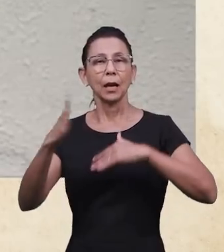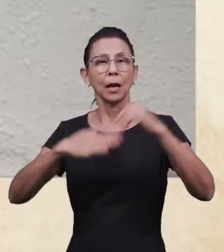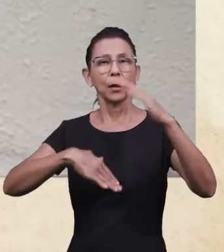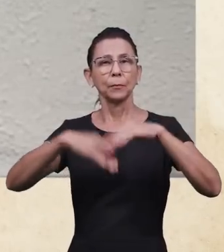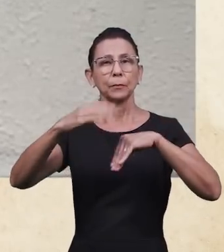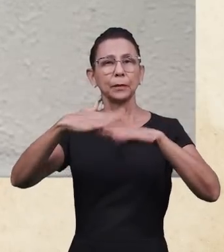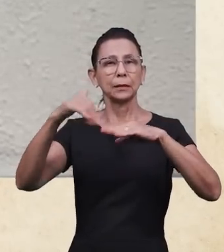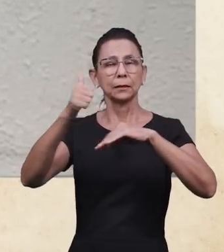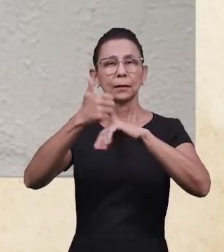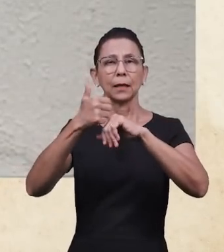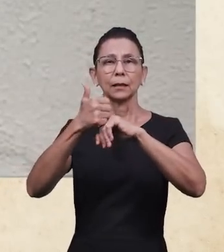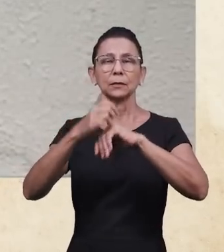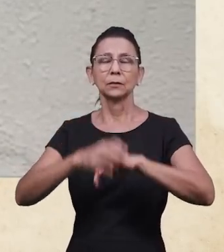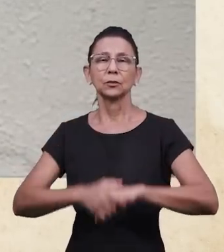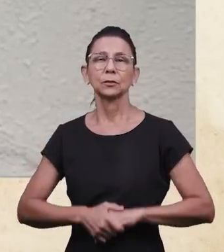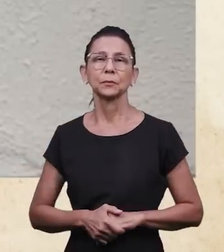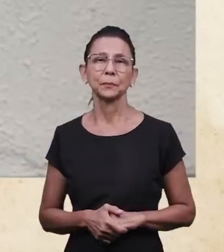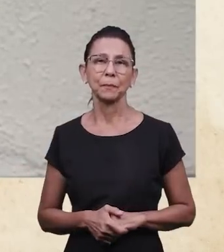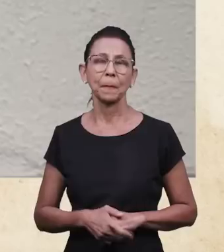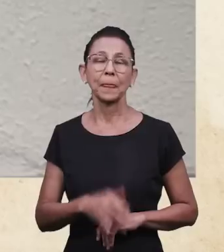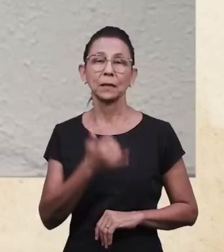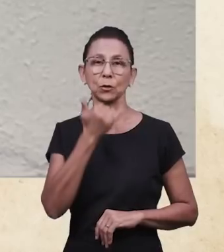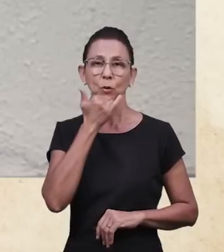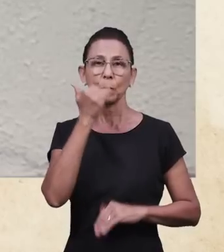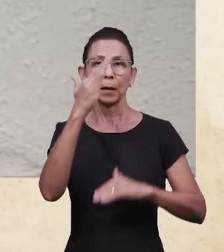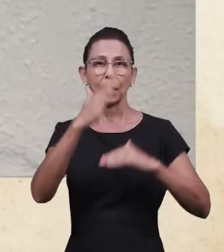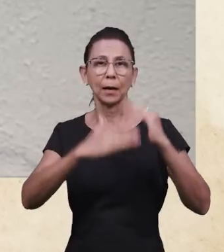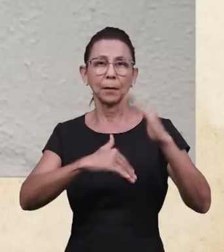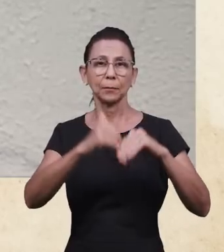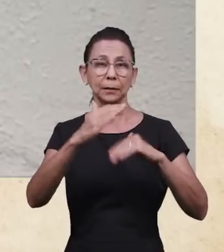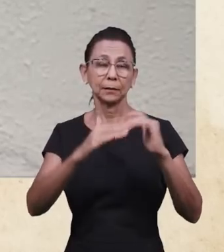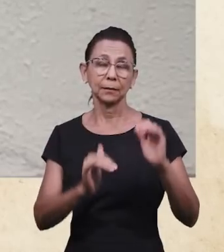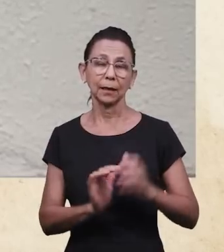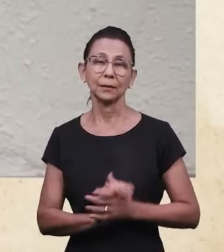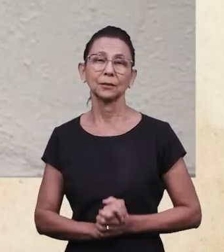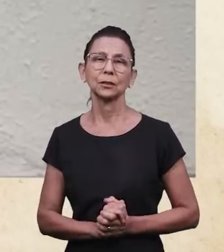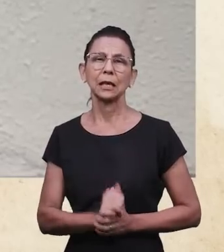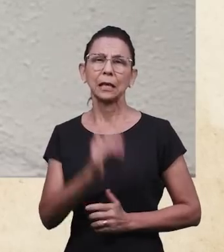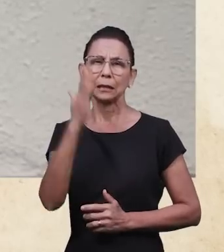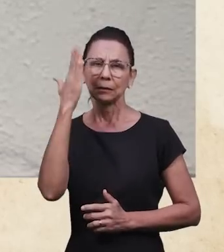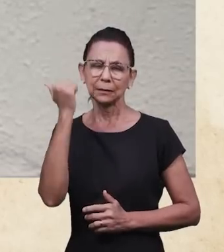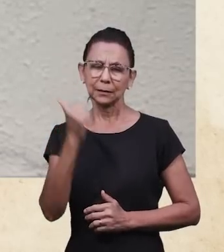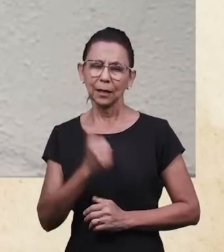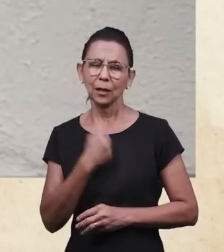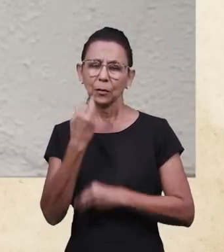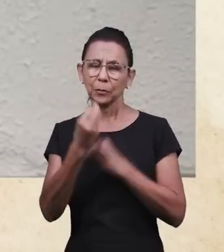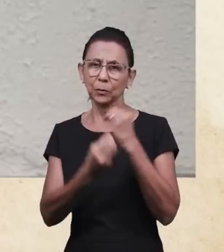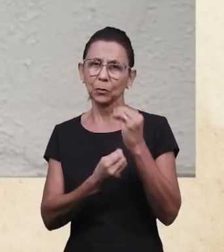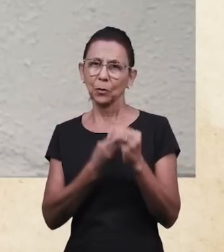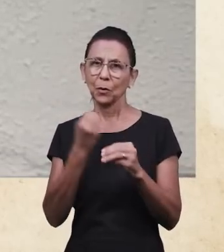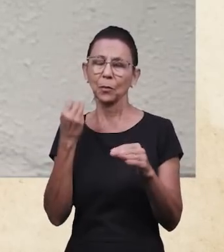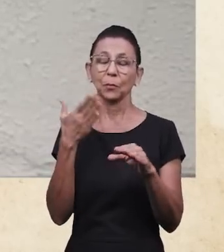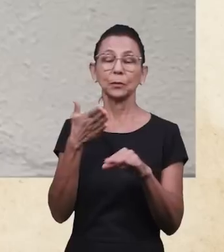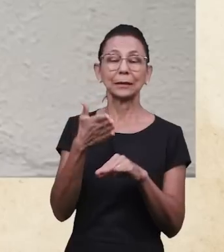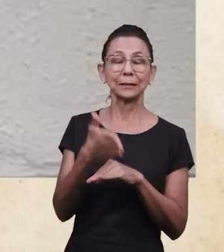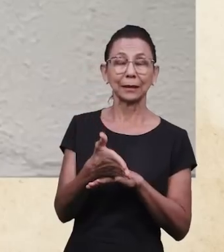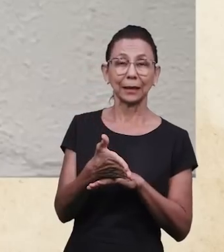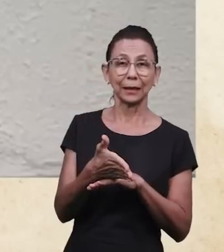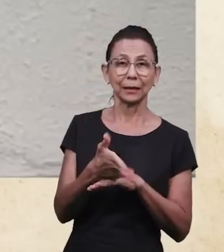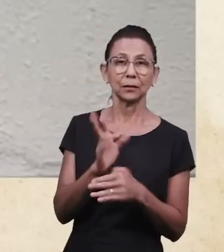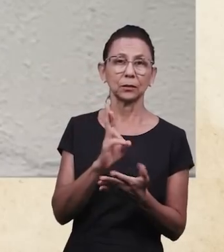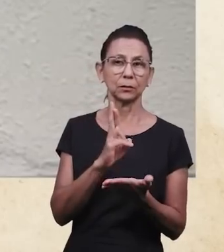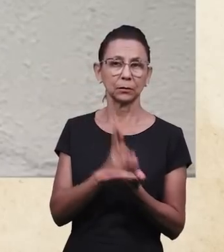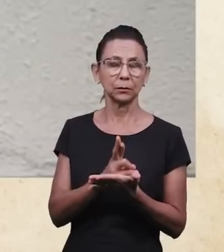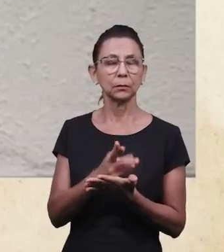tido retorno de grandes experiências. Pessoas solicitando mais material, mais link,